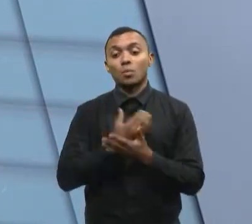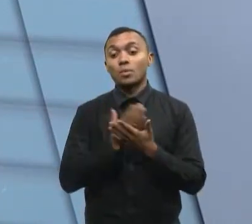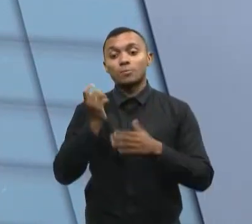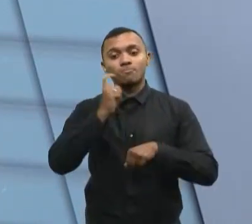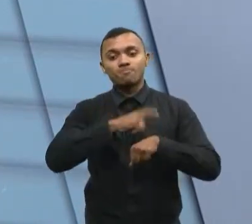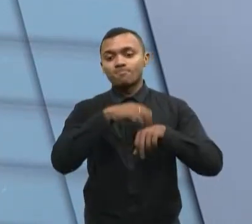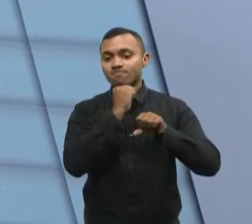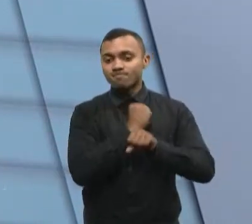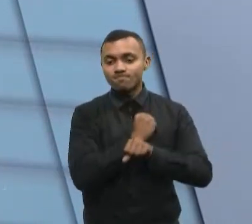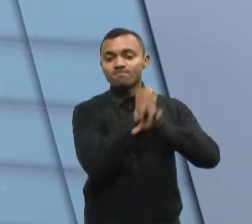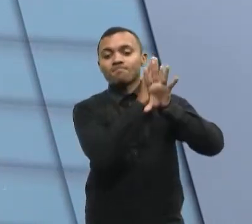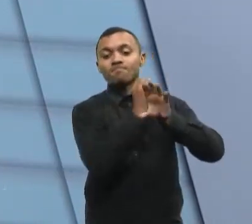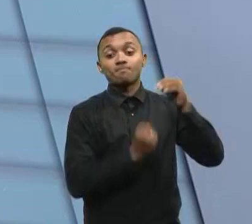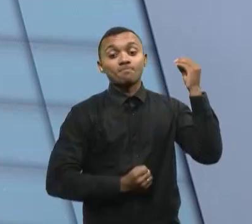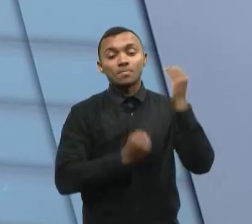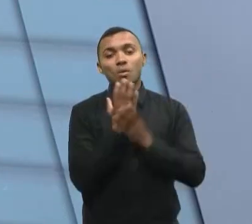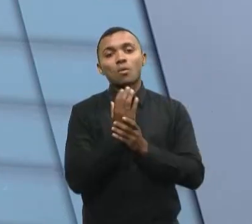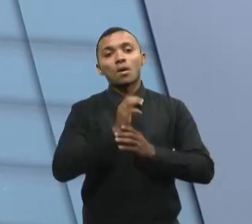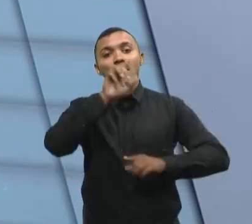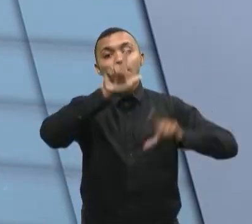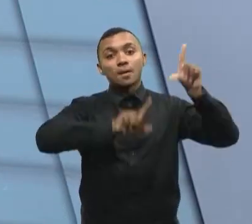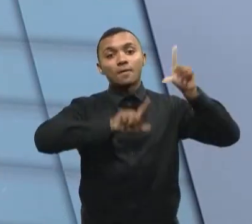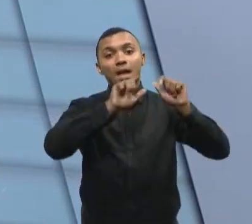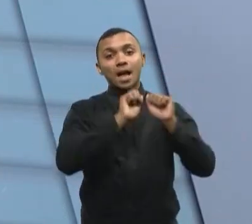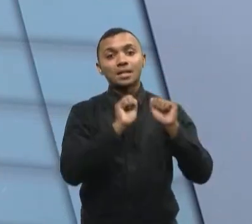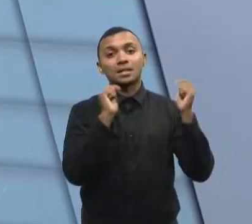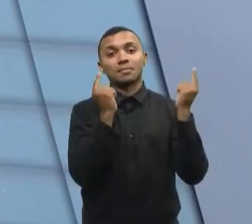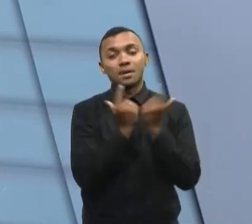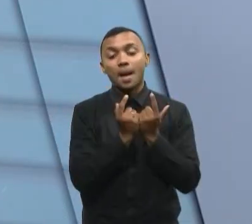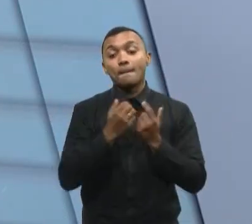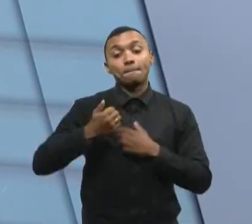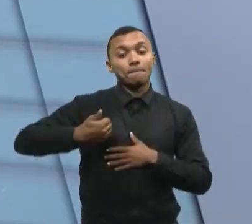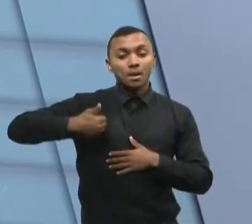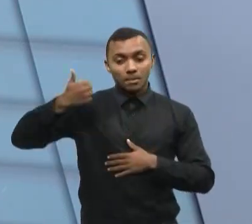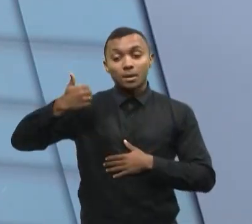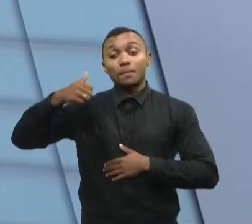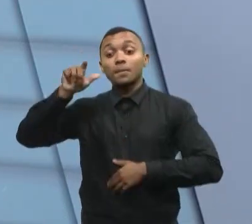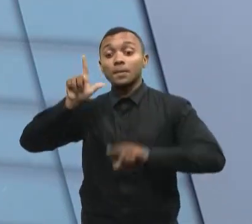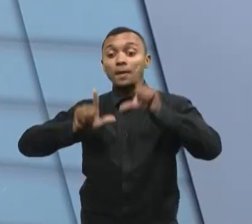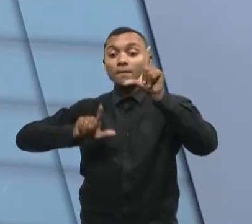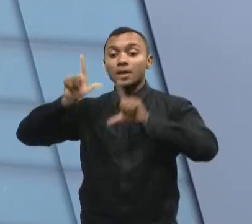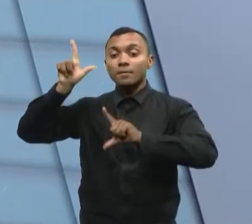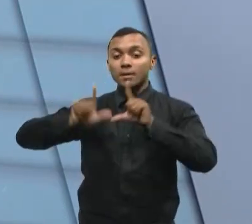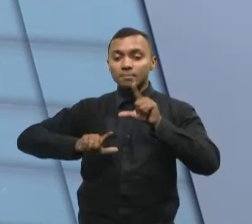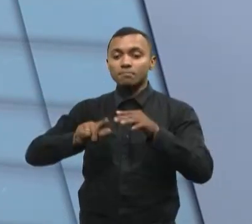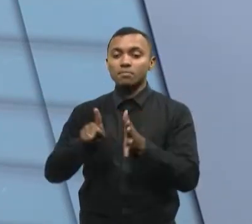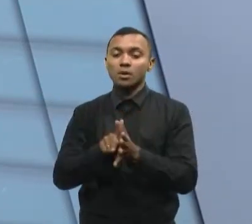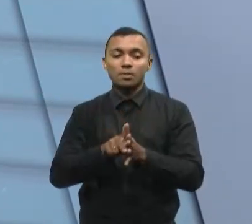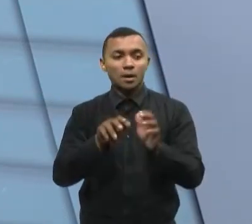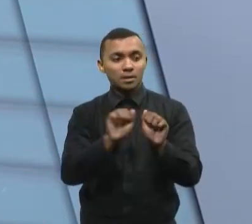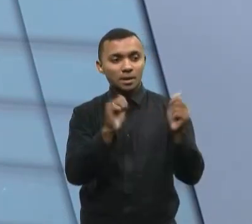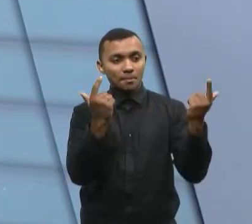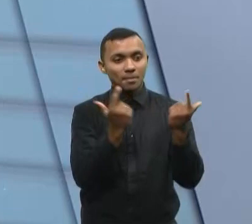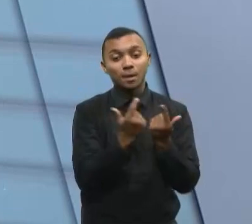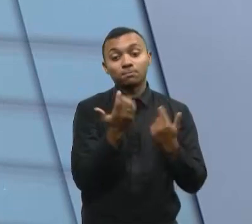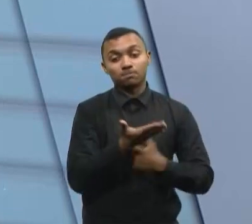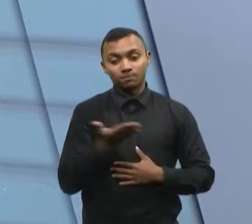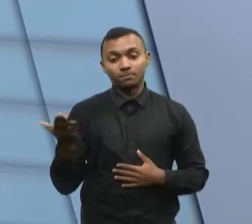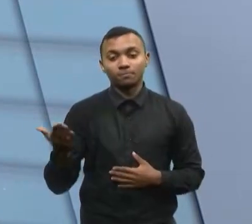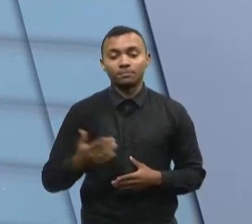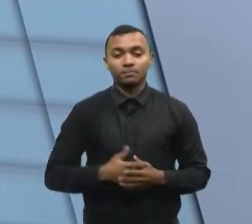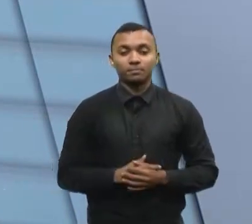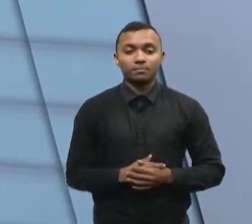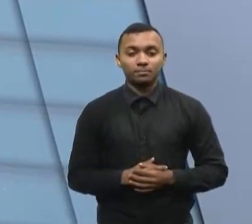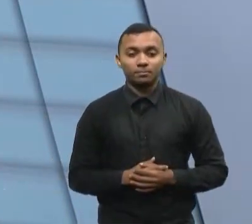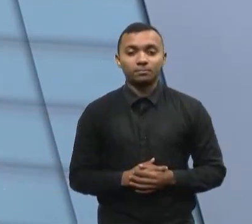era inaugurada a TV Assembleia, primeira TV de um parlamento em sinal aberto.